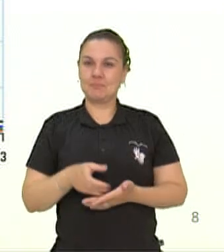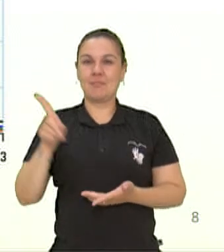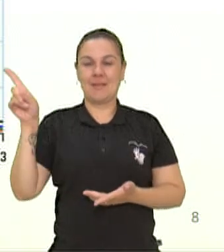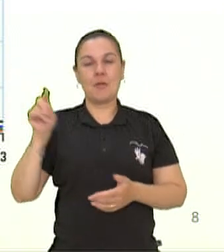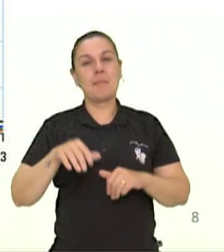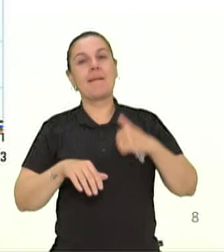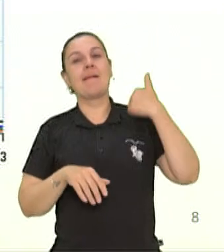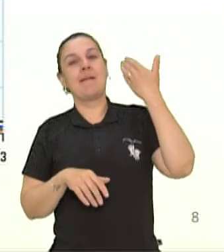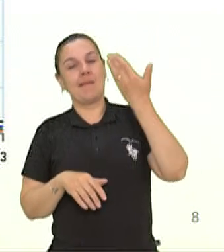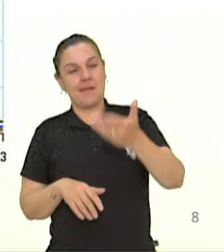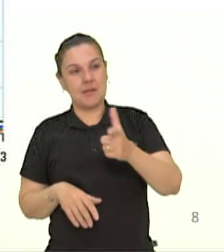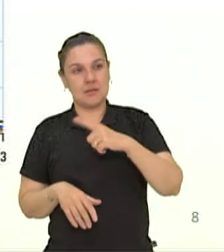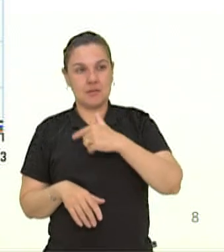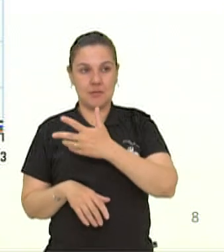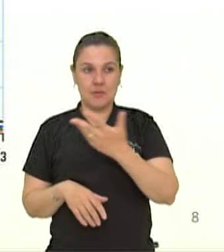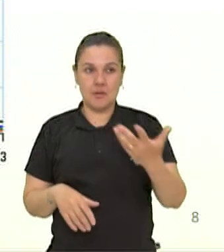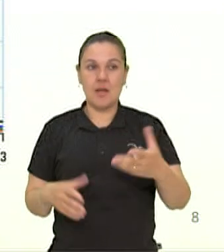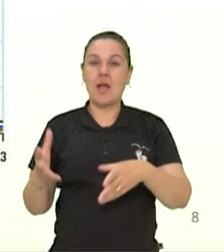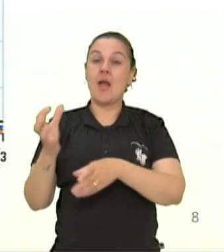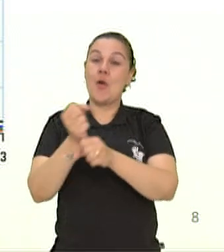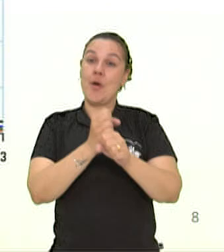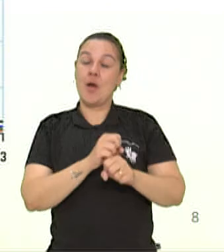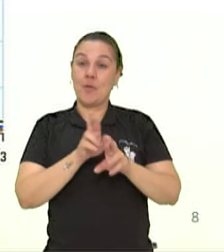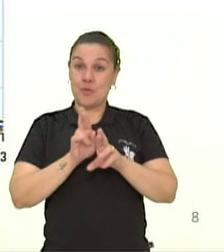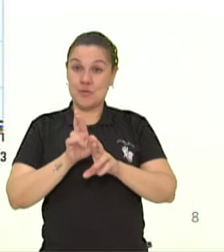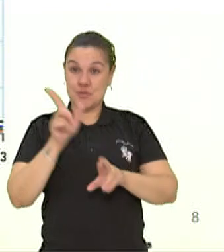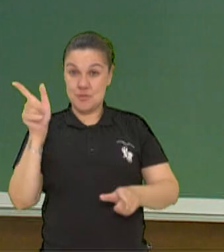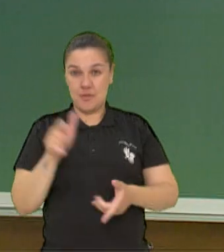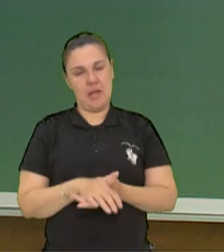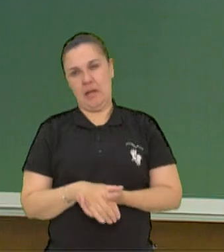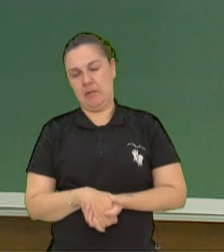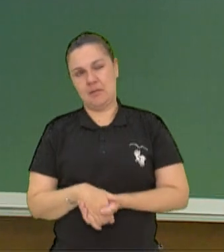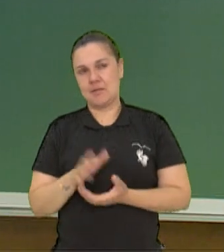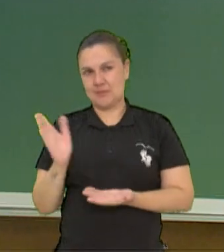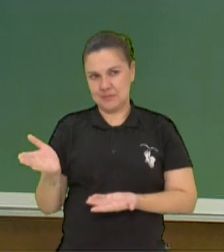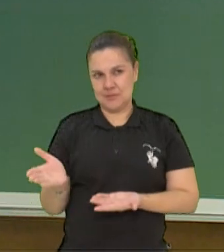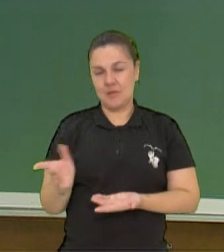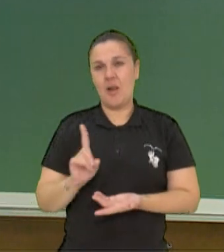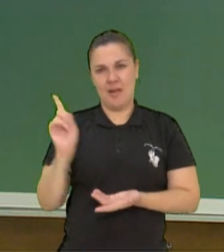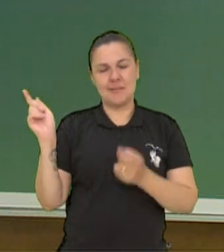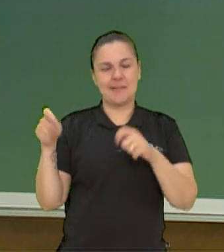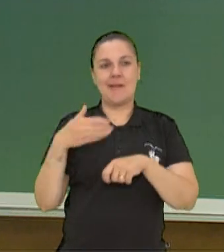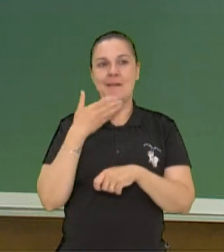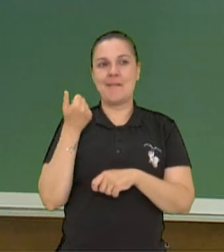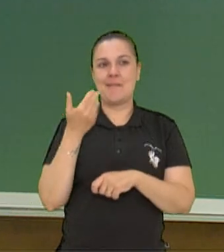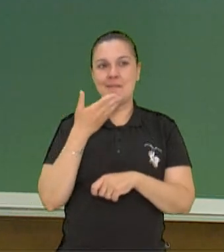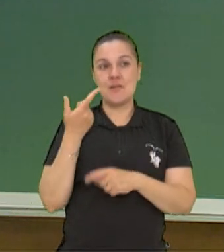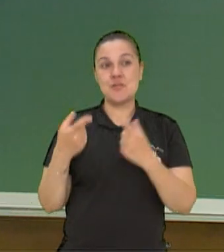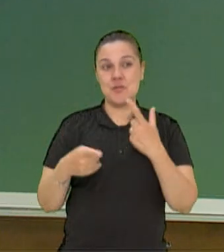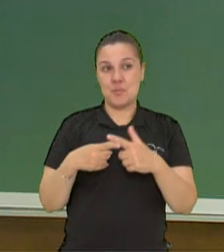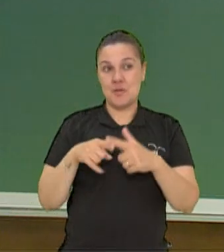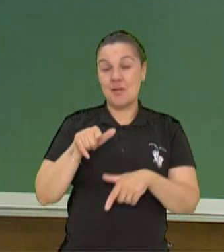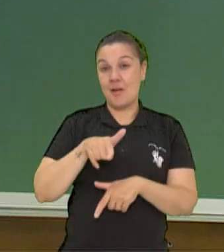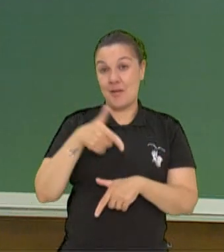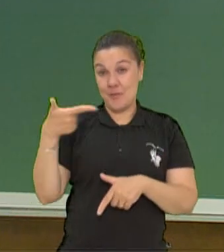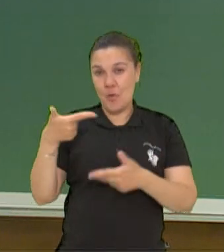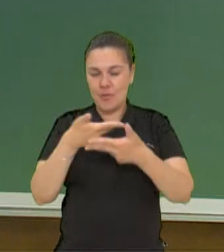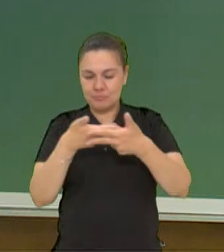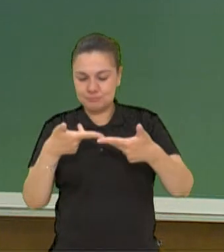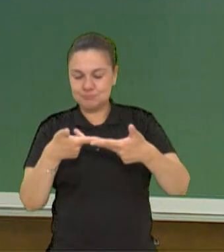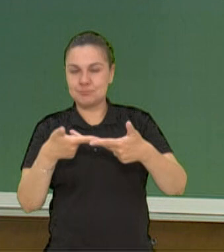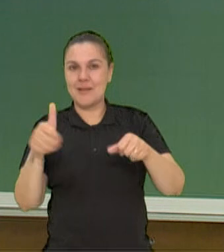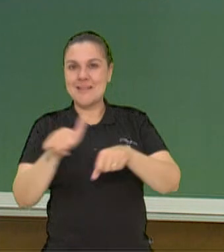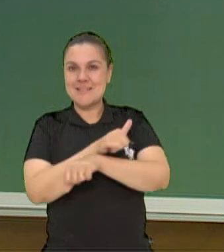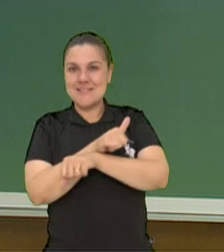lá você tem outras ferramentas. Você tem o cálculo diferencial integral, por exemplo. Lá, então, lá se torna fácil porque você tem outras ferramentas.